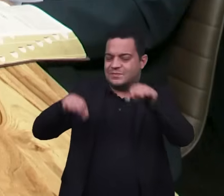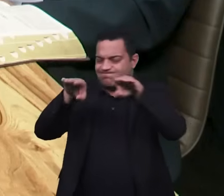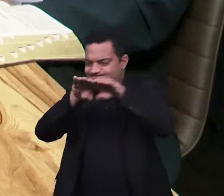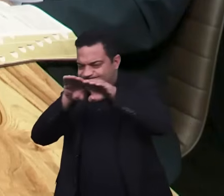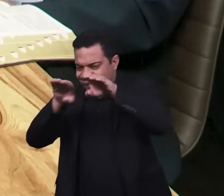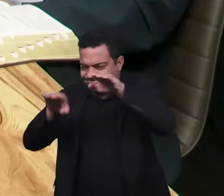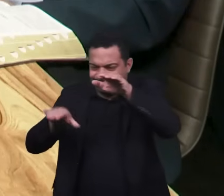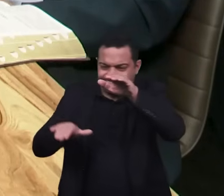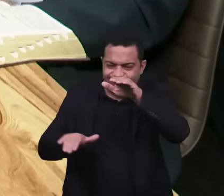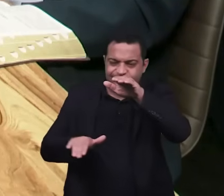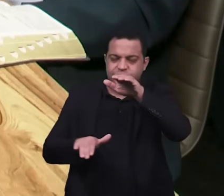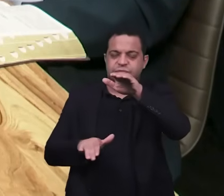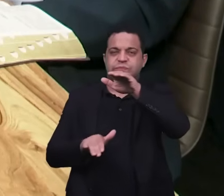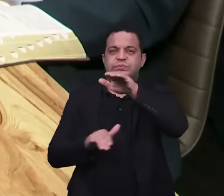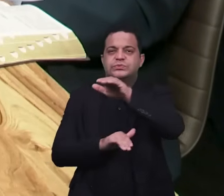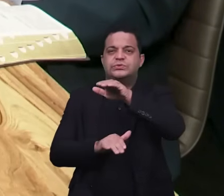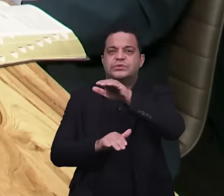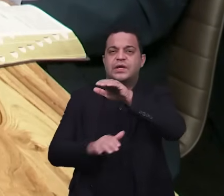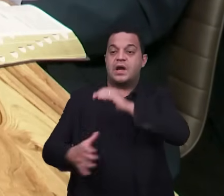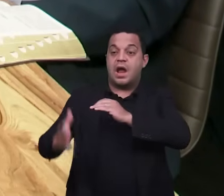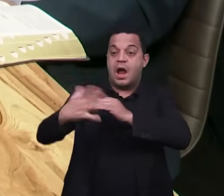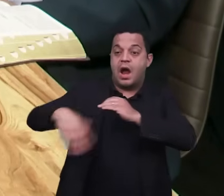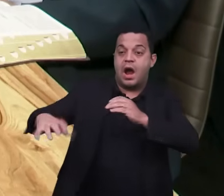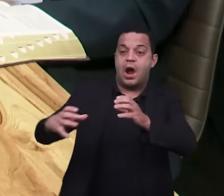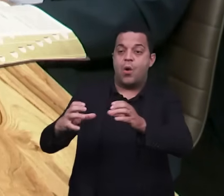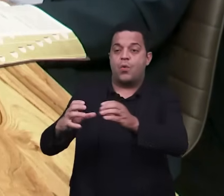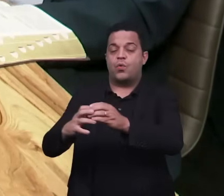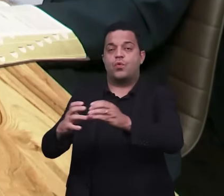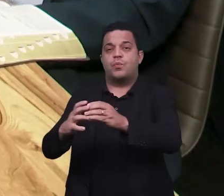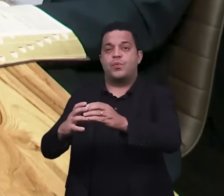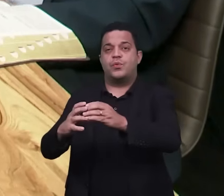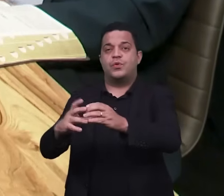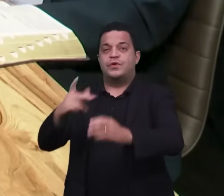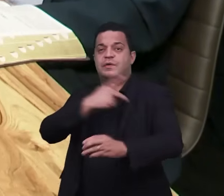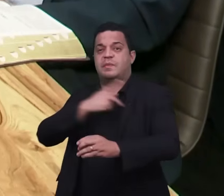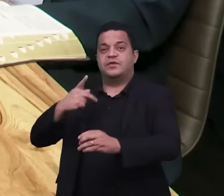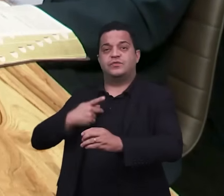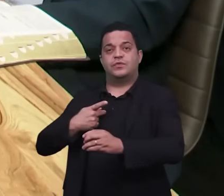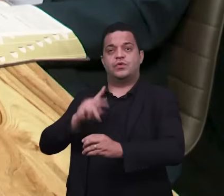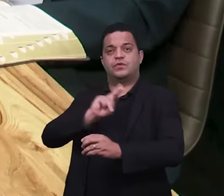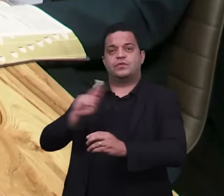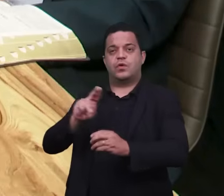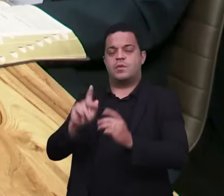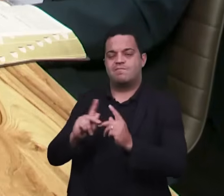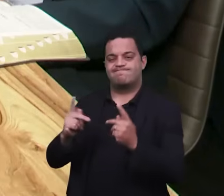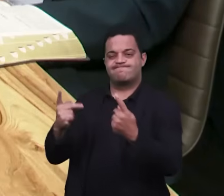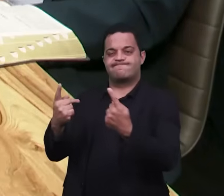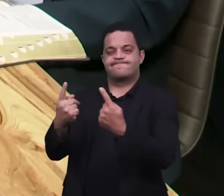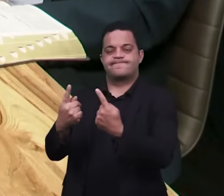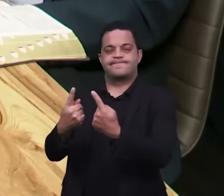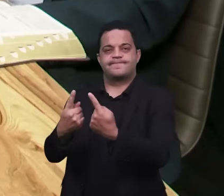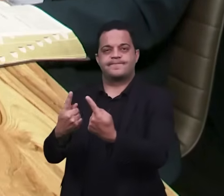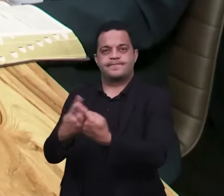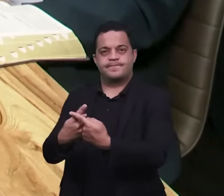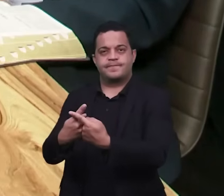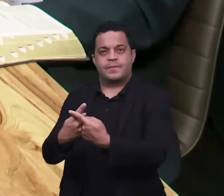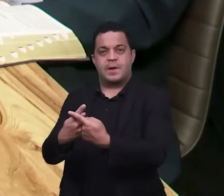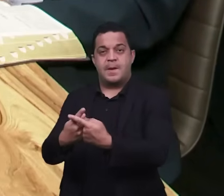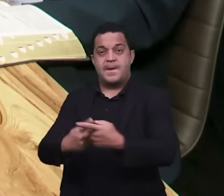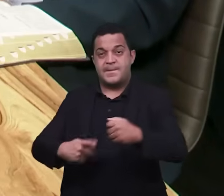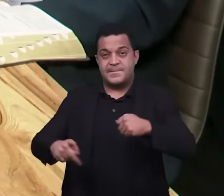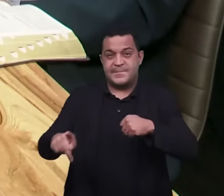sujeição é aquela ordenação que nós recebemos, né? Que não é a ordenação... até ele fala